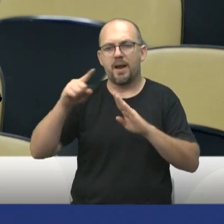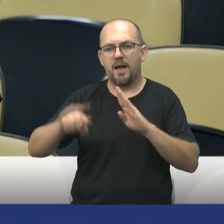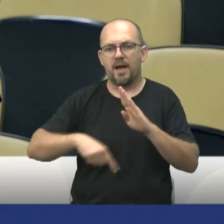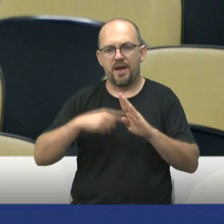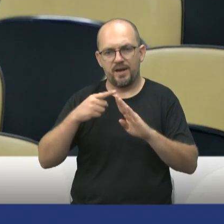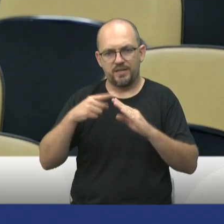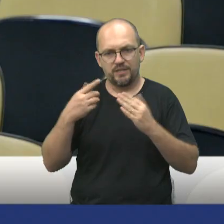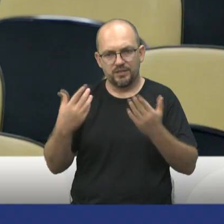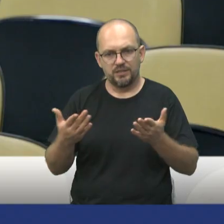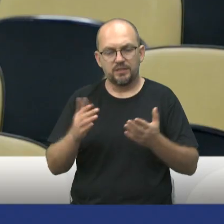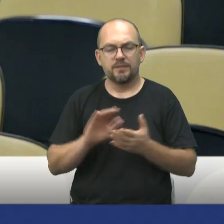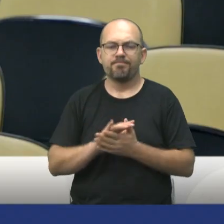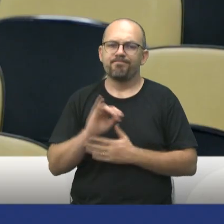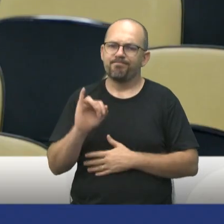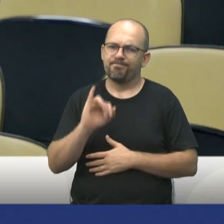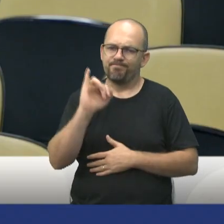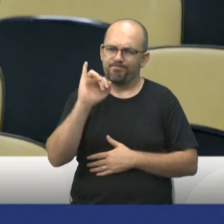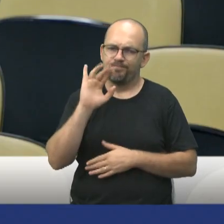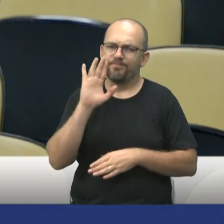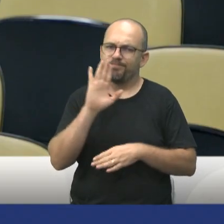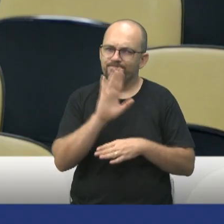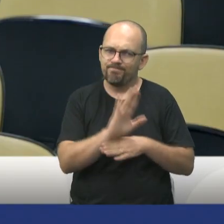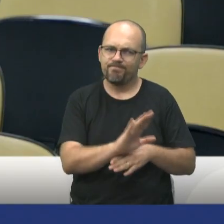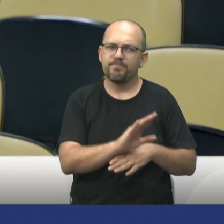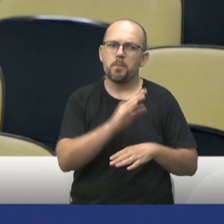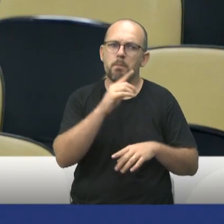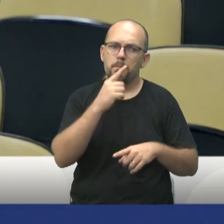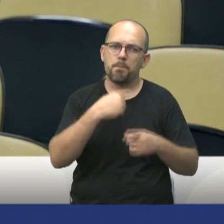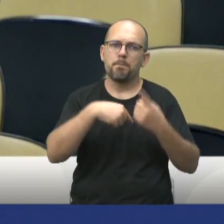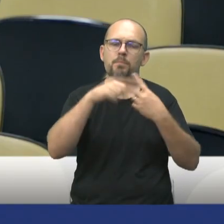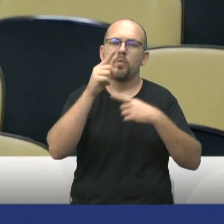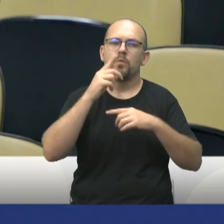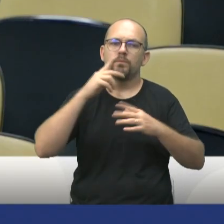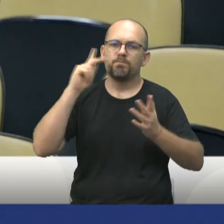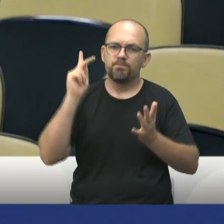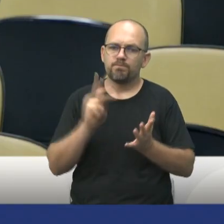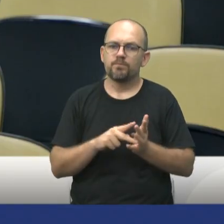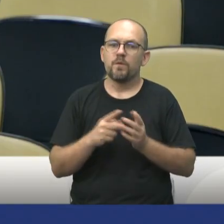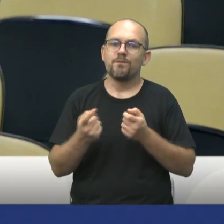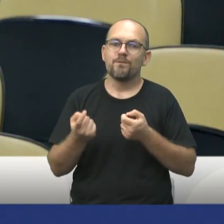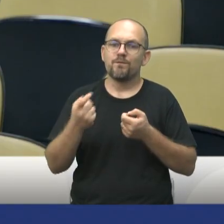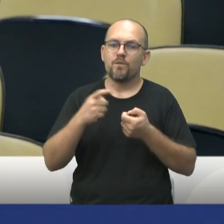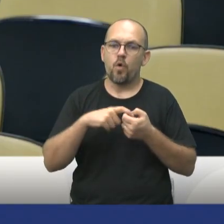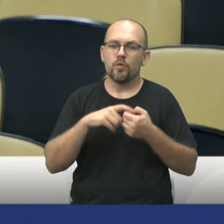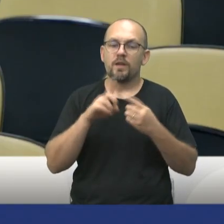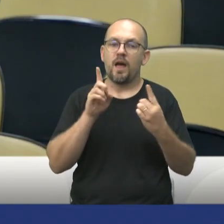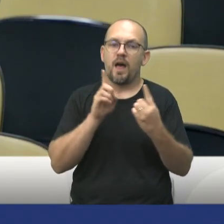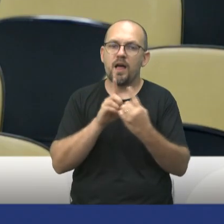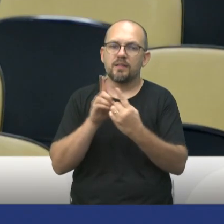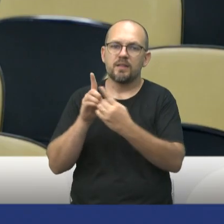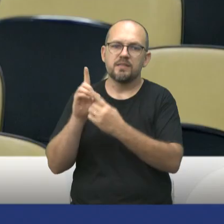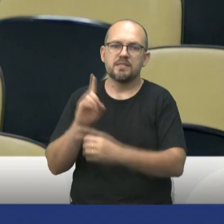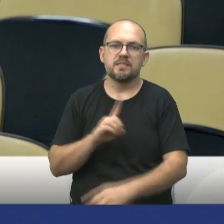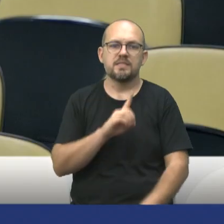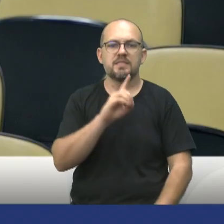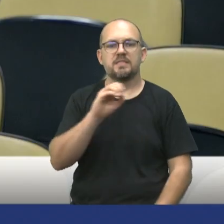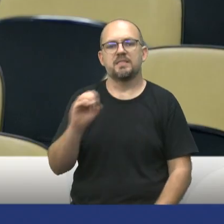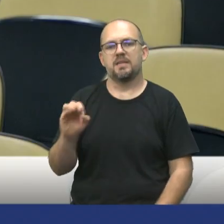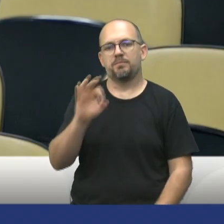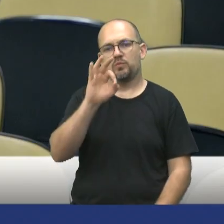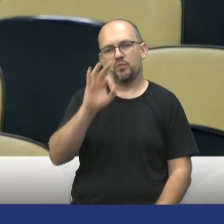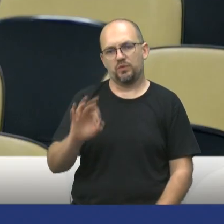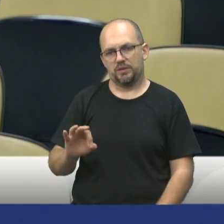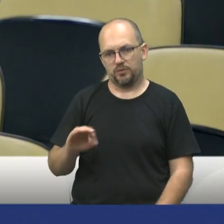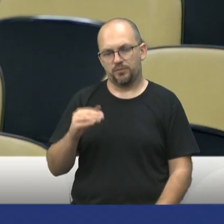isso para a transformação e para que efetivamente a gente volte a atender na nossa totalidade.